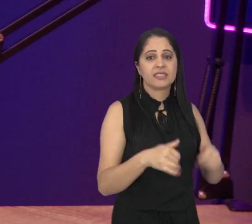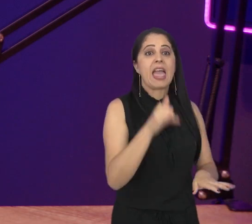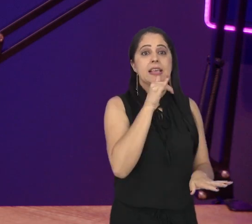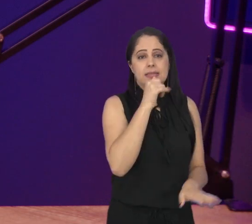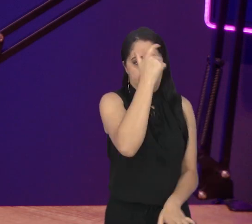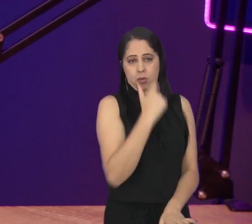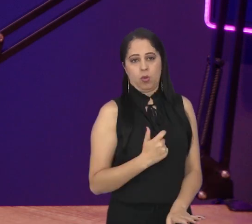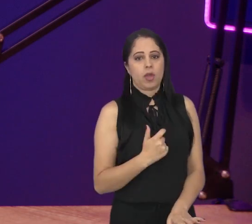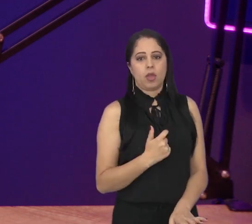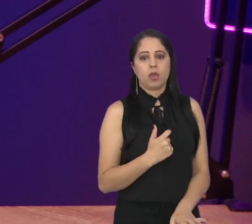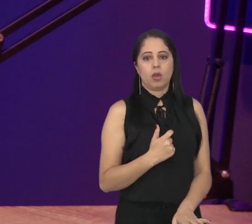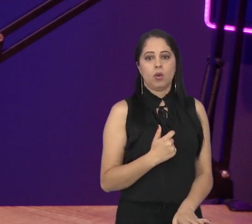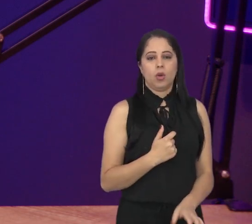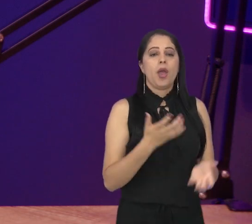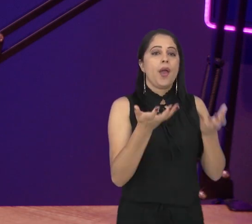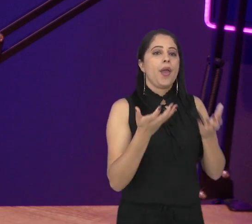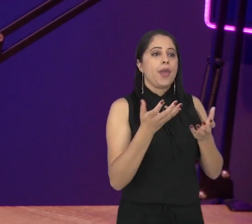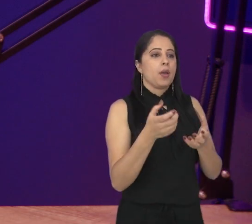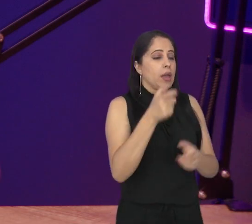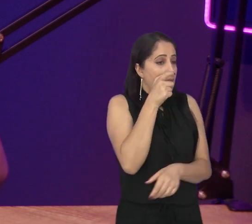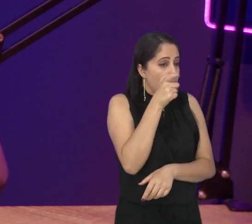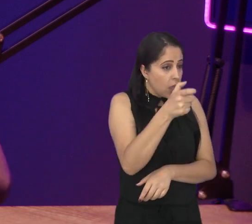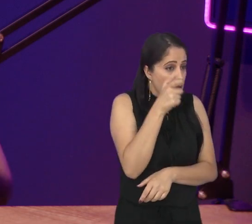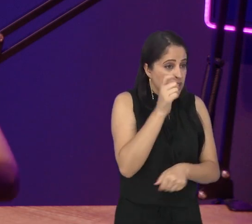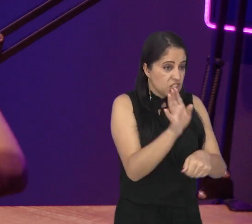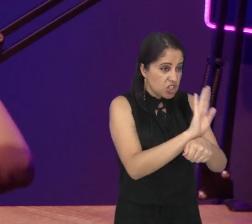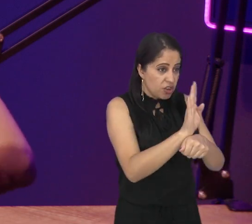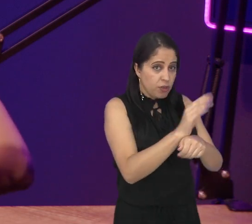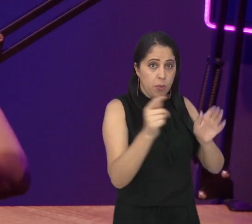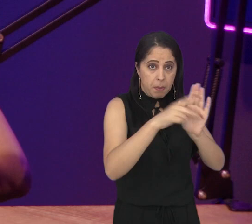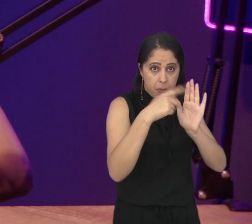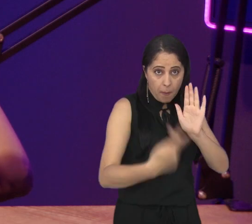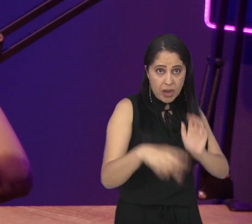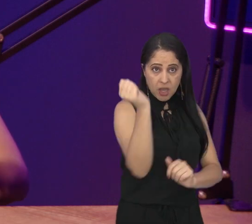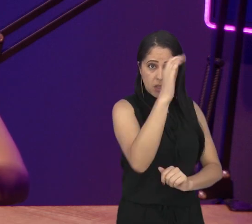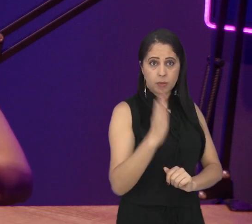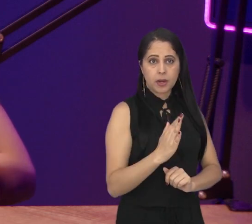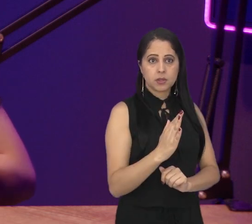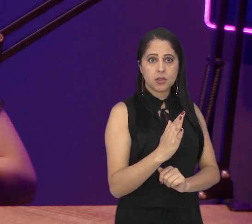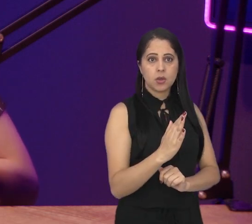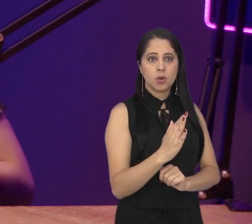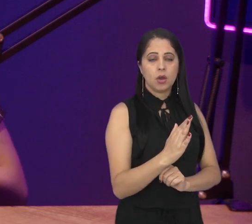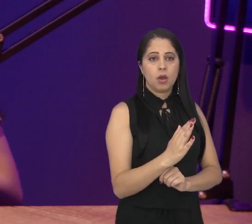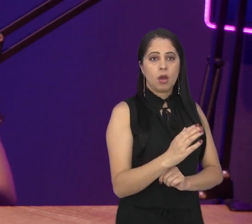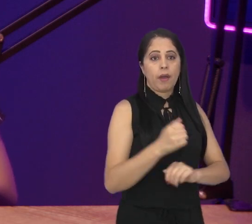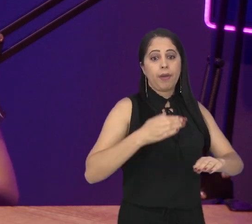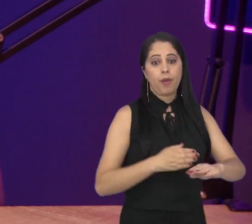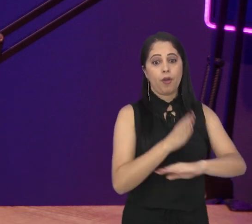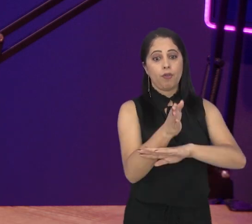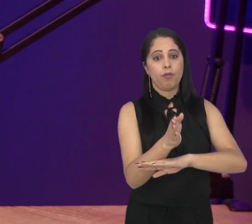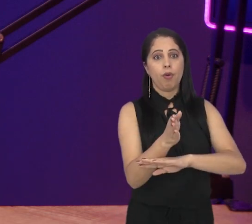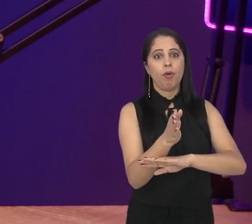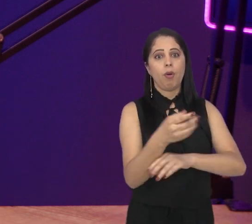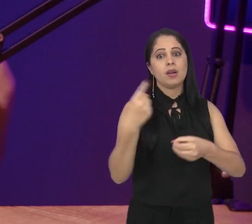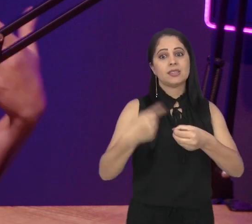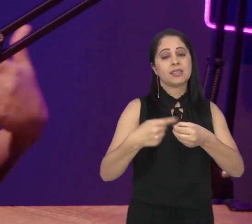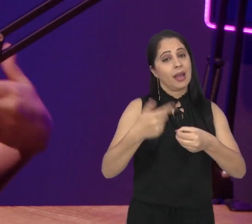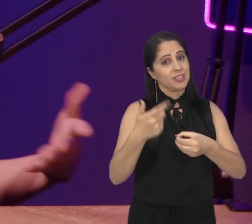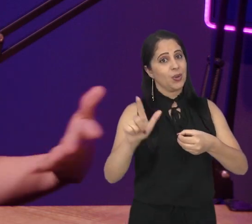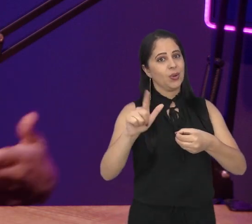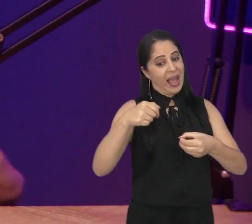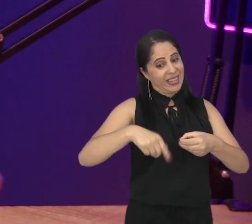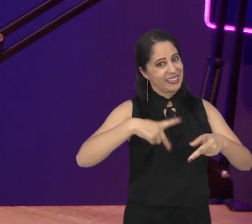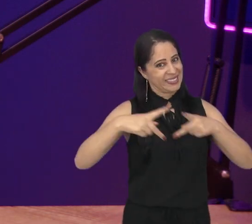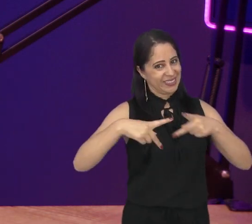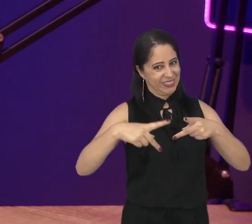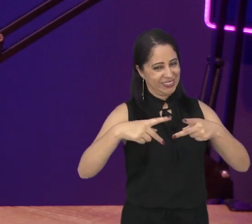Assim, por exemplo, muitas vezes, quando eu quero assistir um filme nacional, eu preciso ir para a cidade vizinha, que no caso é